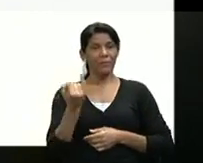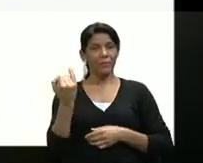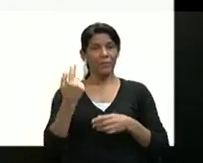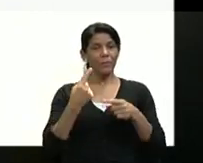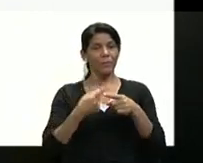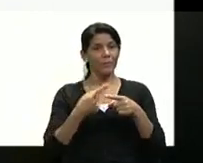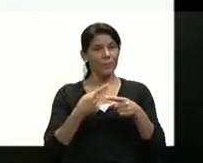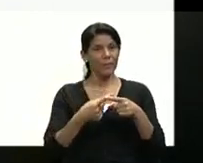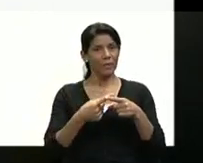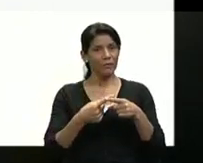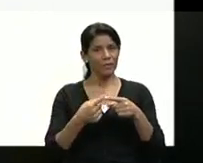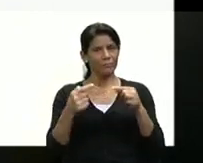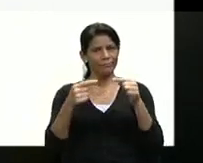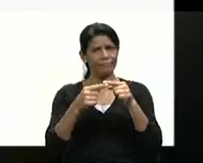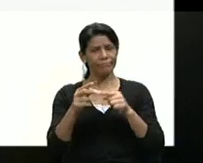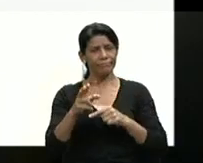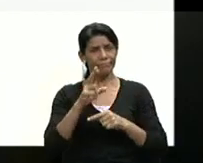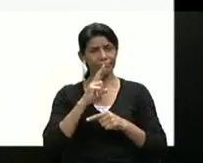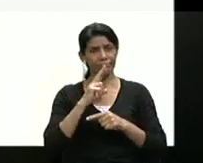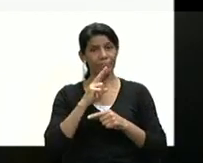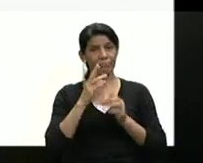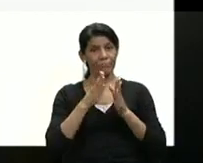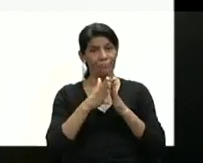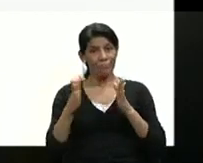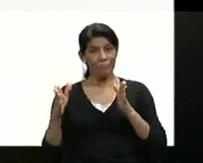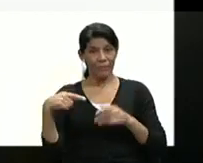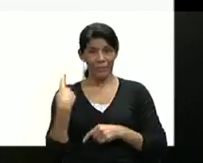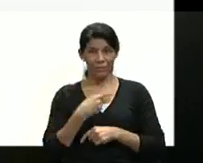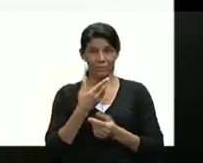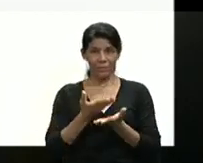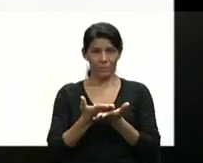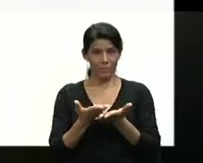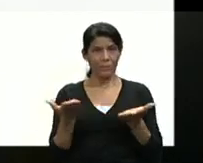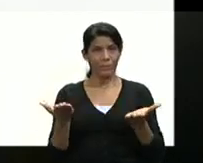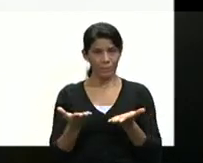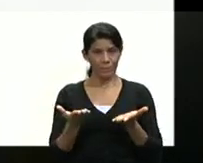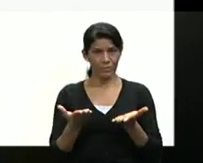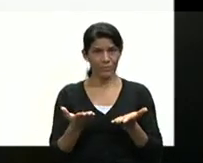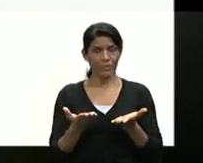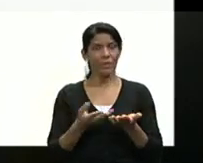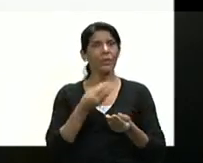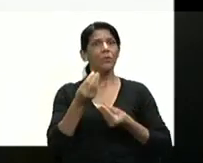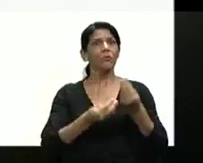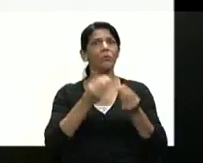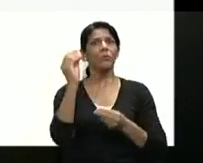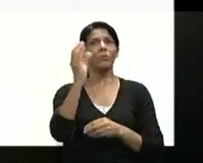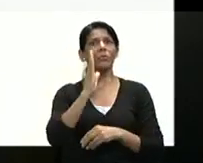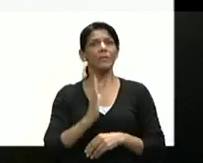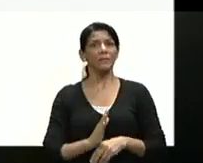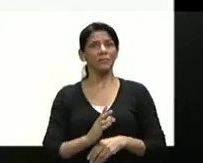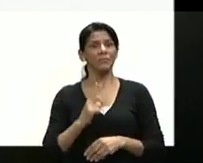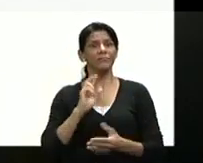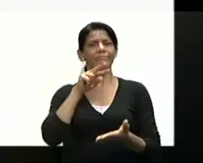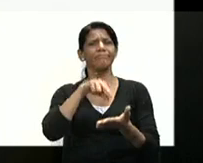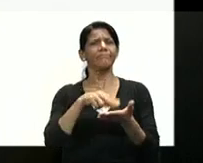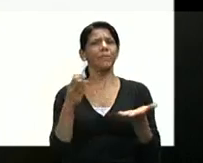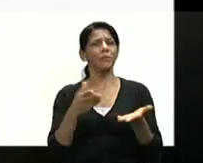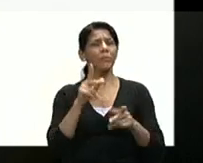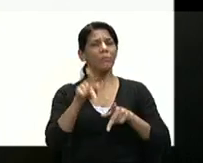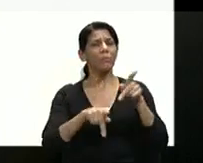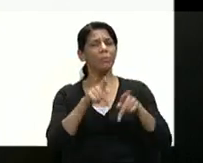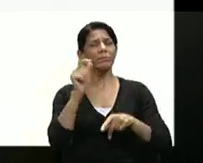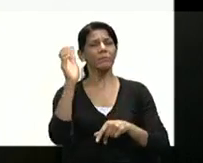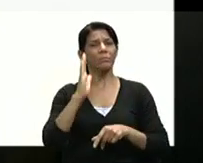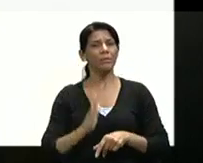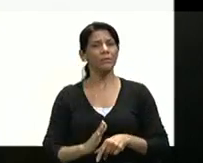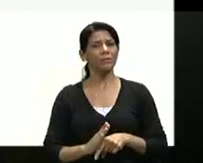ele vai responder uma parte da nossa aula de hoje. Como o Brasil está atualmente, como a população do